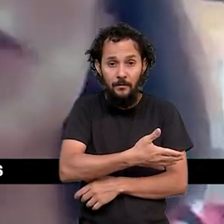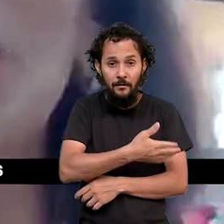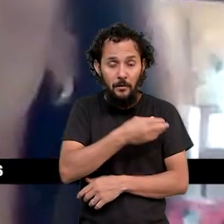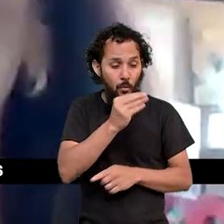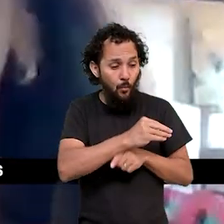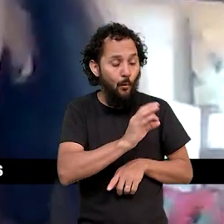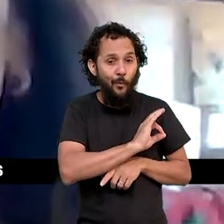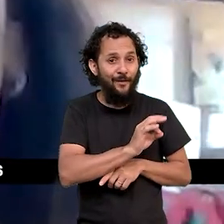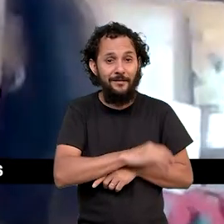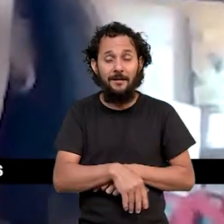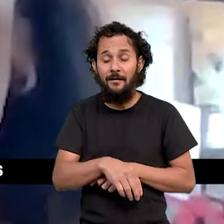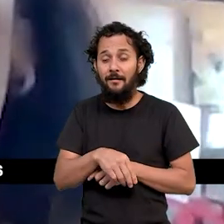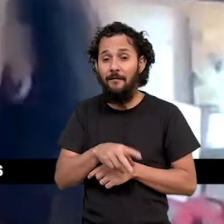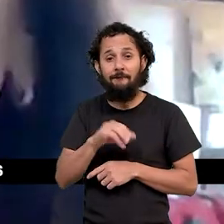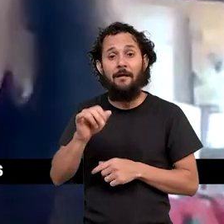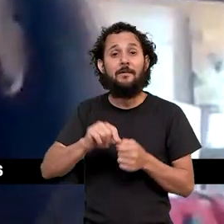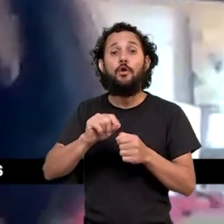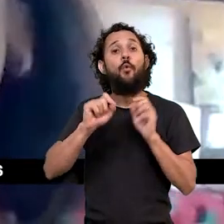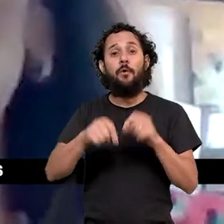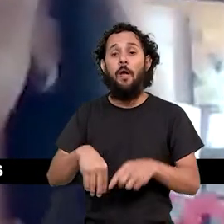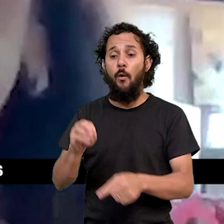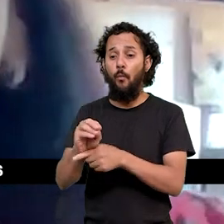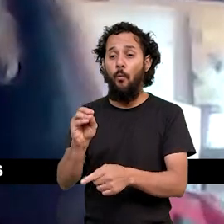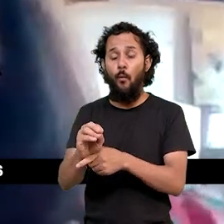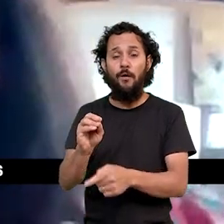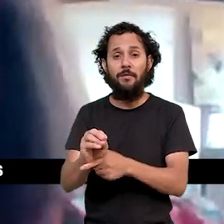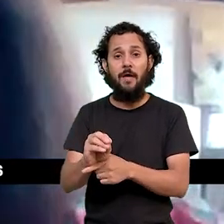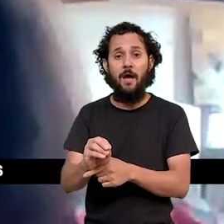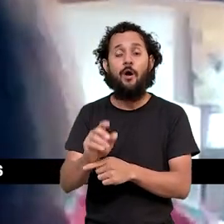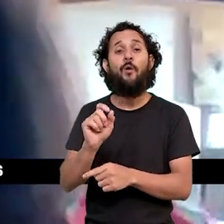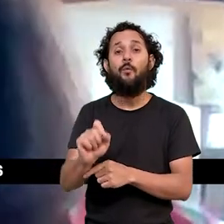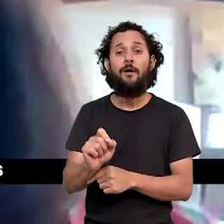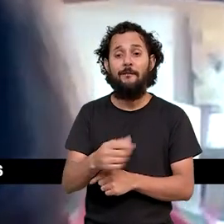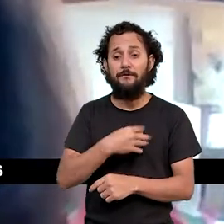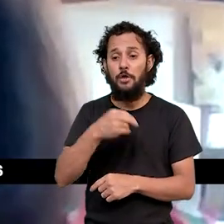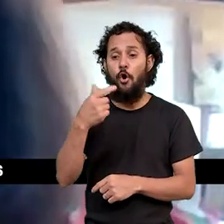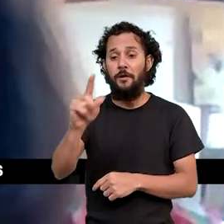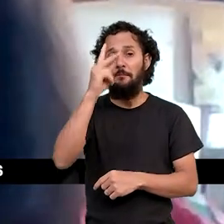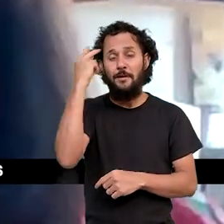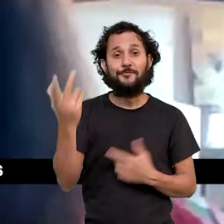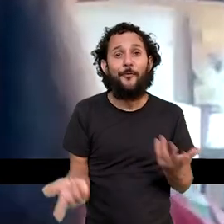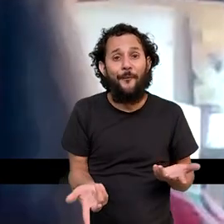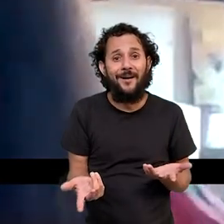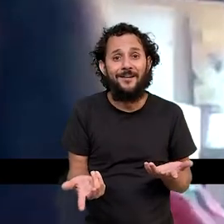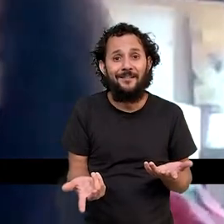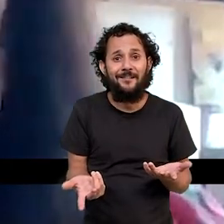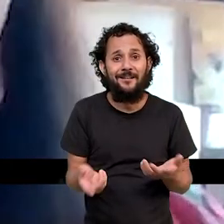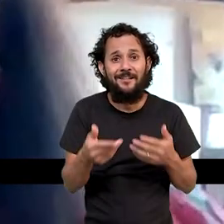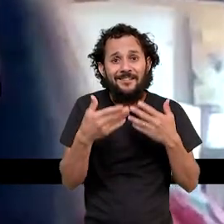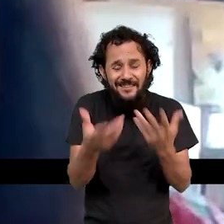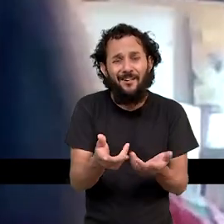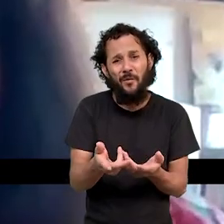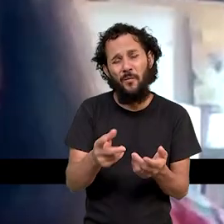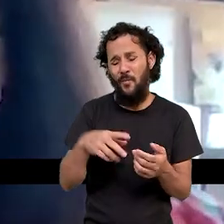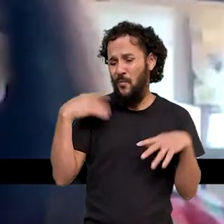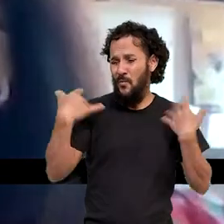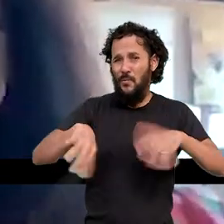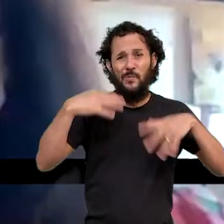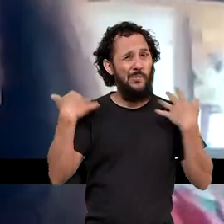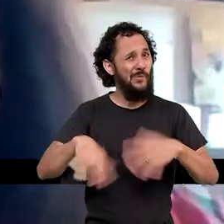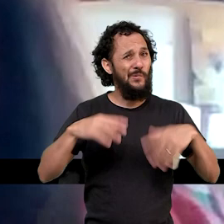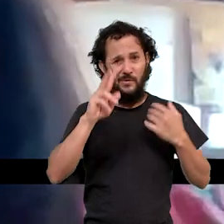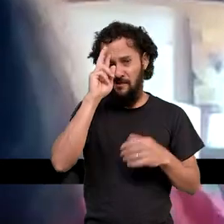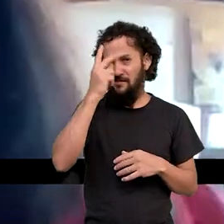cuidar dos seus filhos para cuidar dos filhos das outras mulheres. Tá? Então, esta é uma contradição que